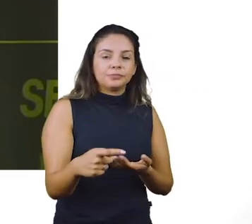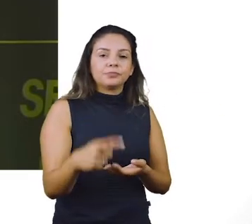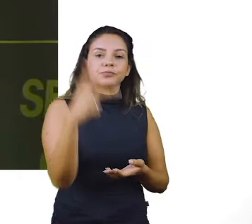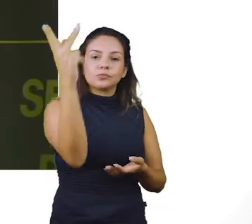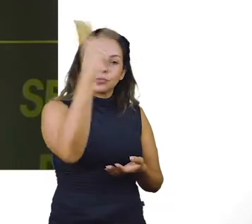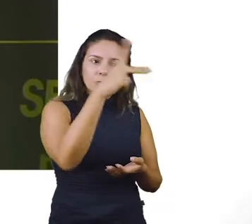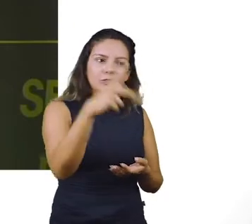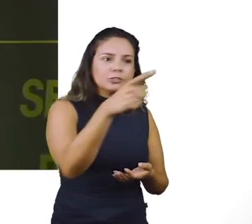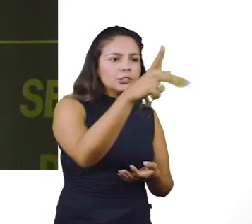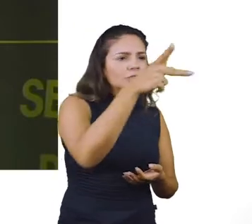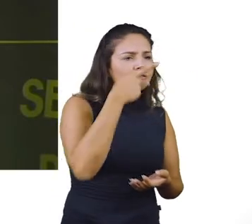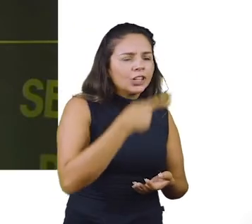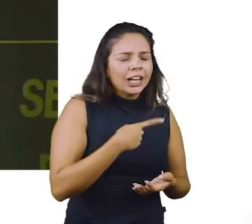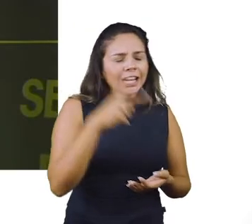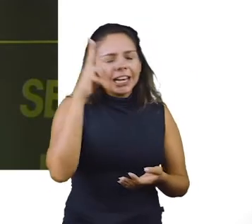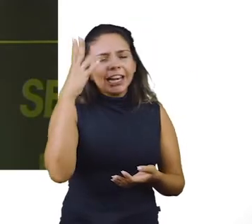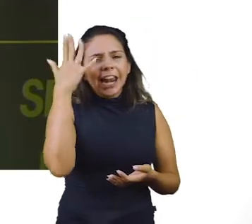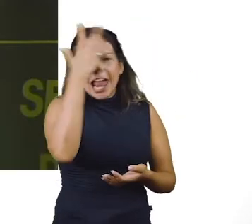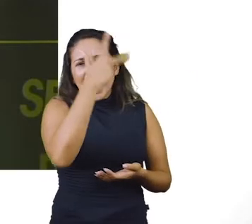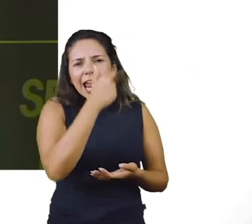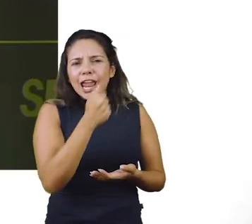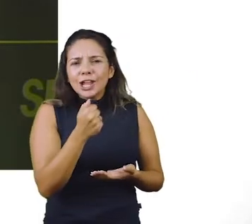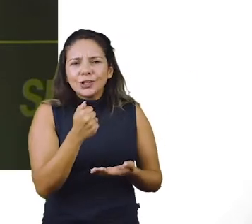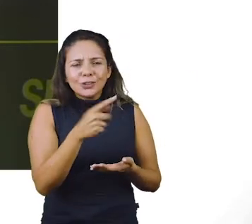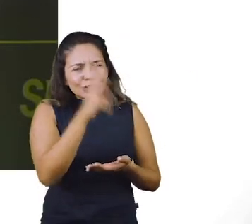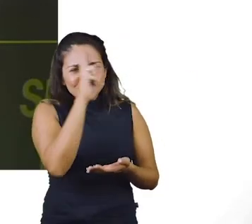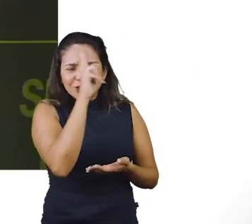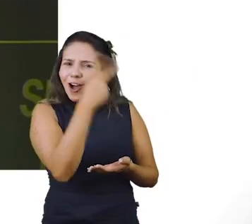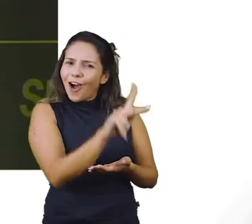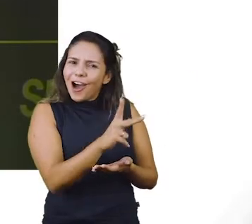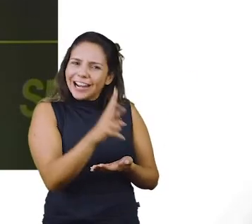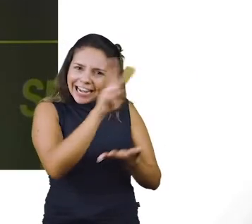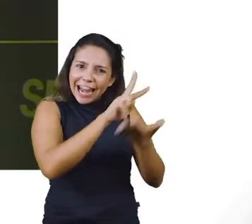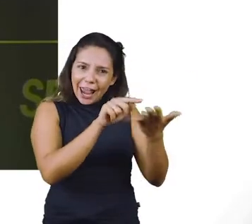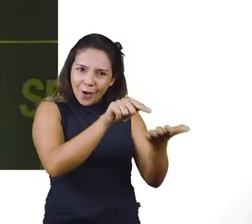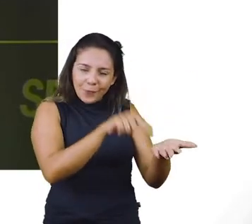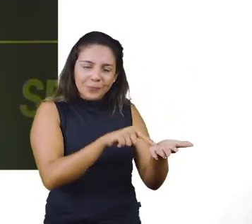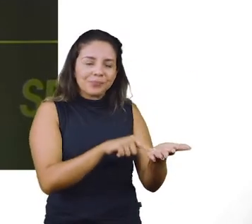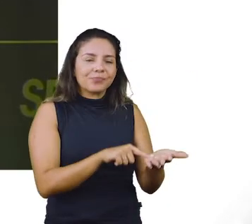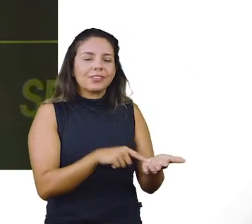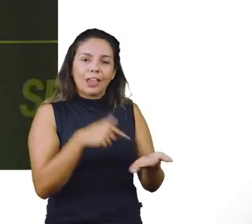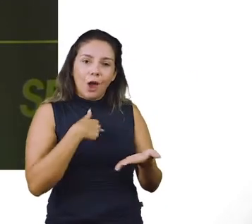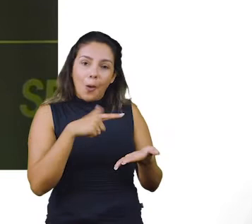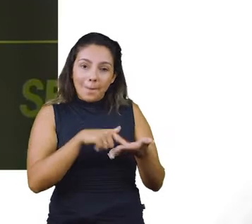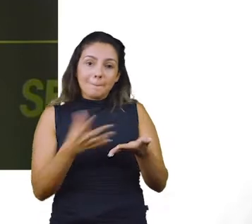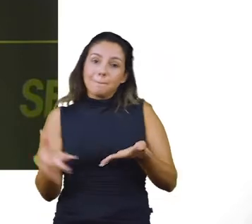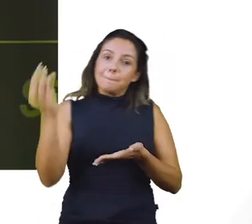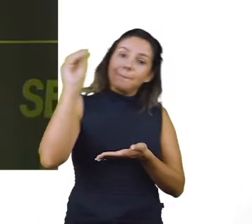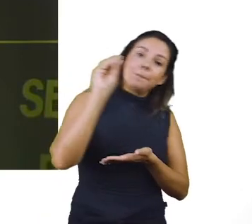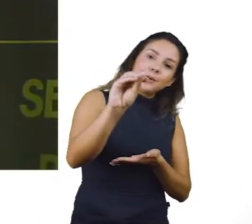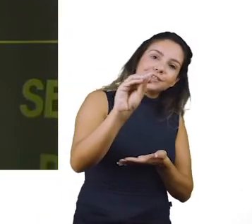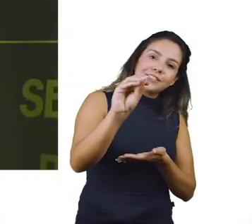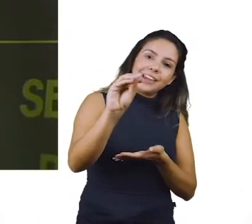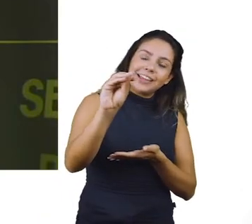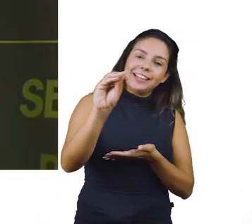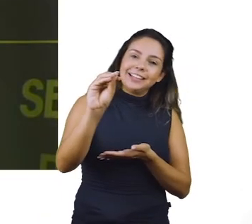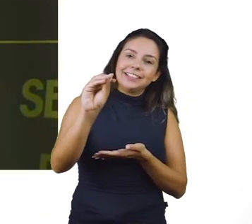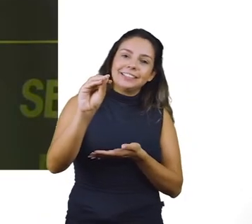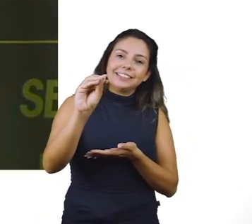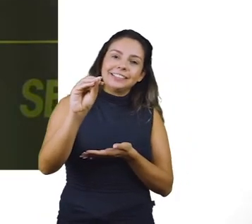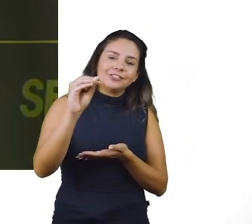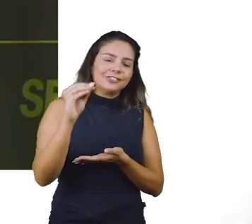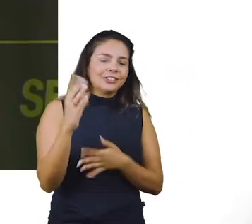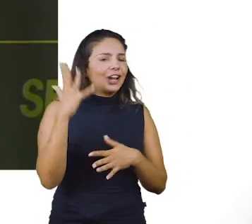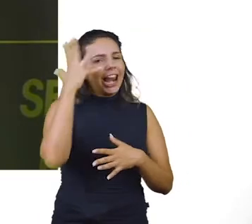aquelas historinhas e o que eu fiz foi editar. Eu editei aquilo e virou o Estilingue, História de um Menino.